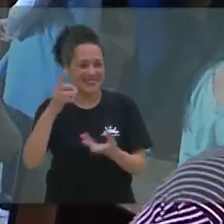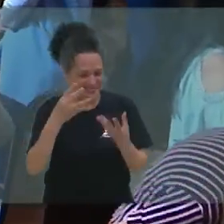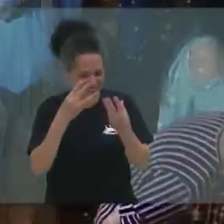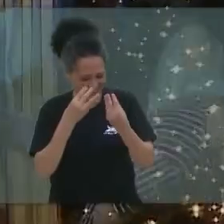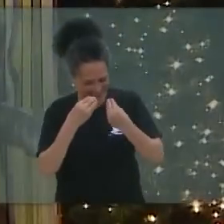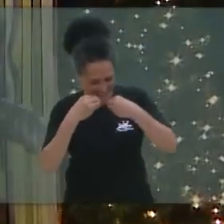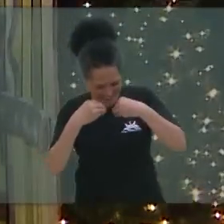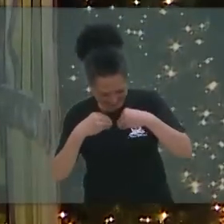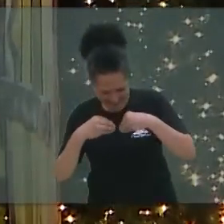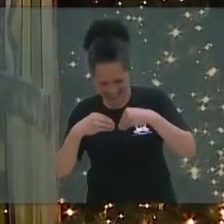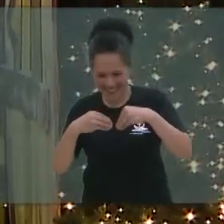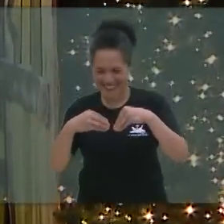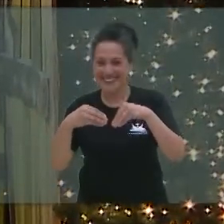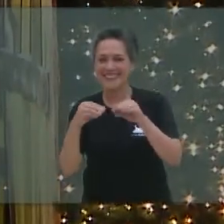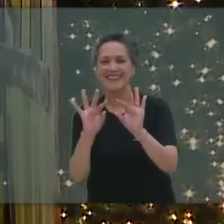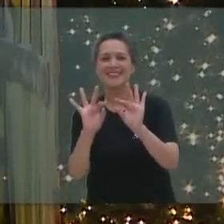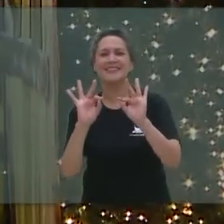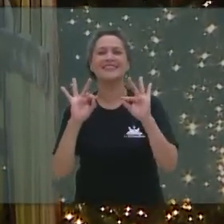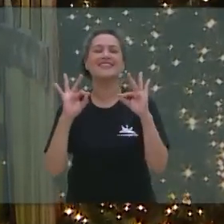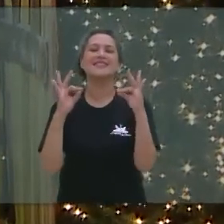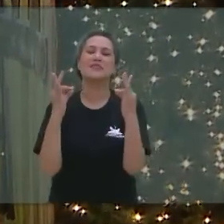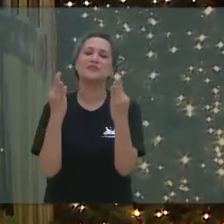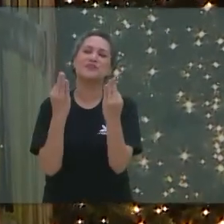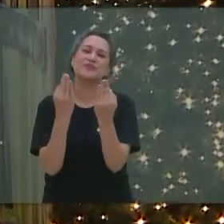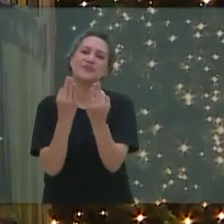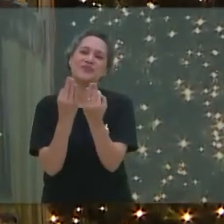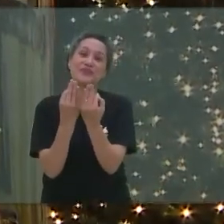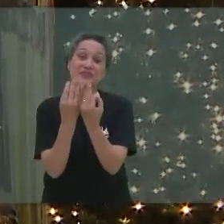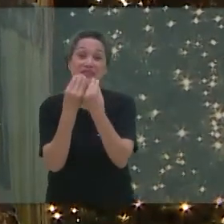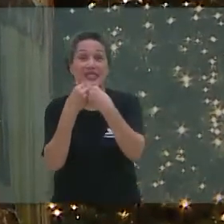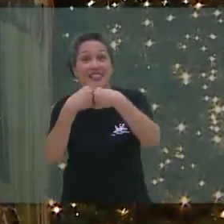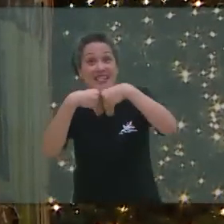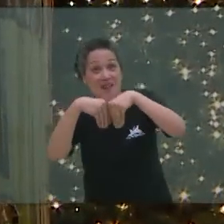de levar minha família para o